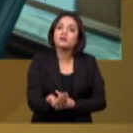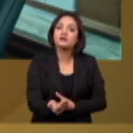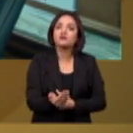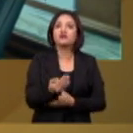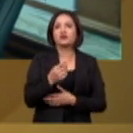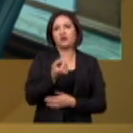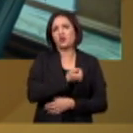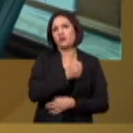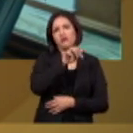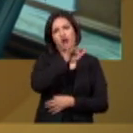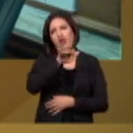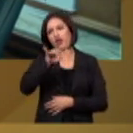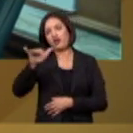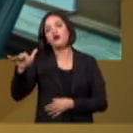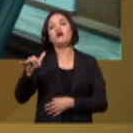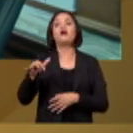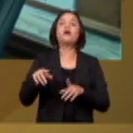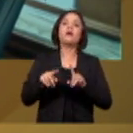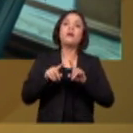mundo quilométrico